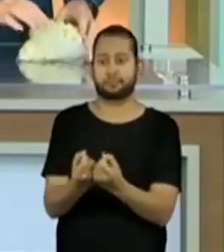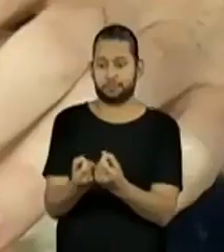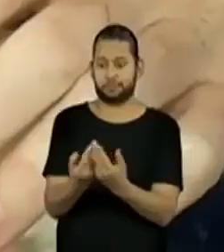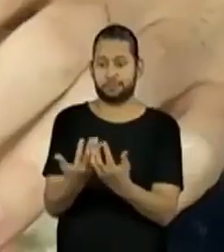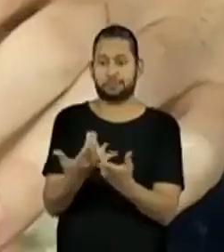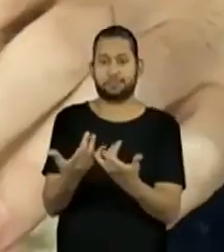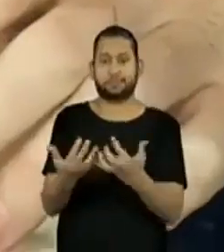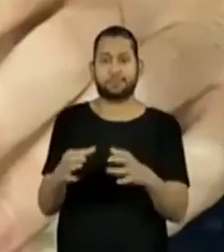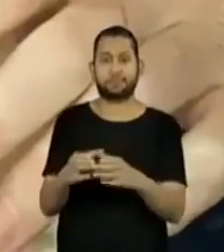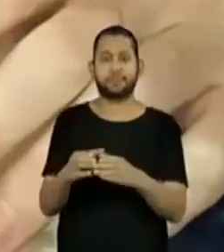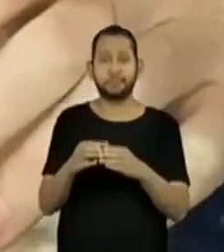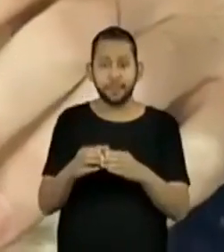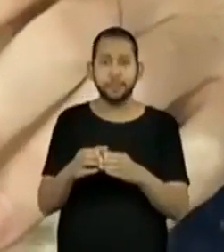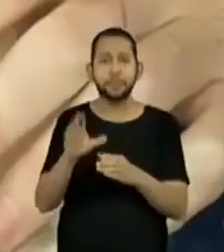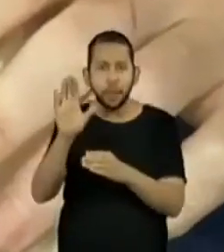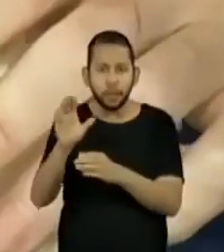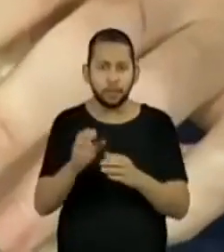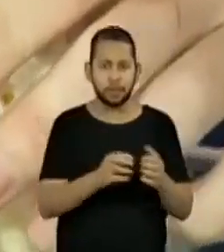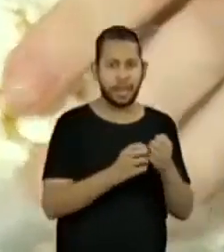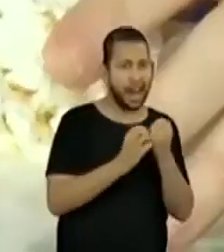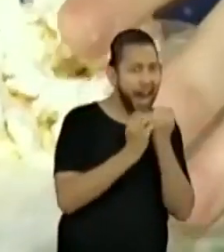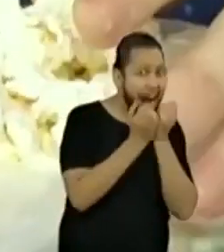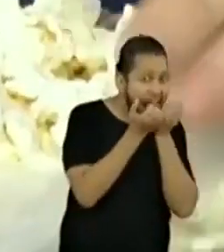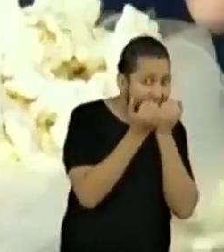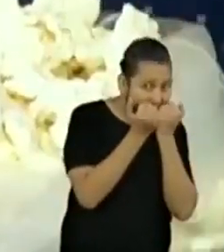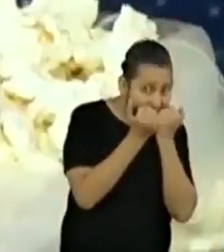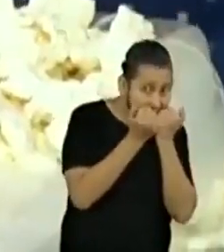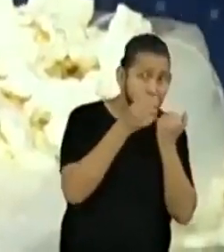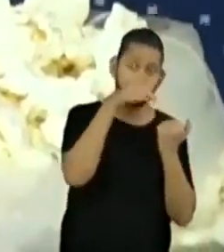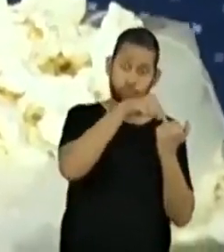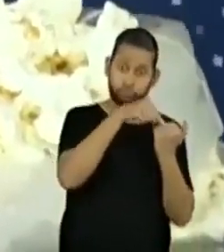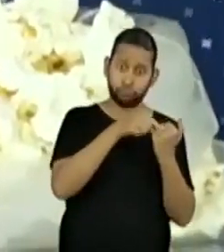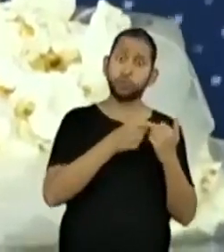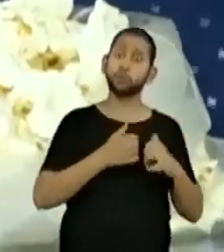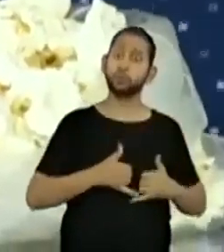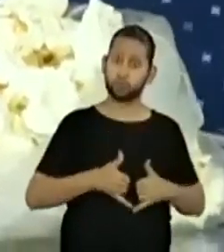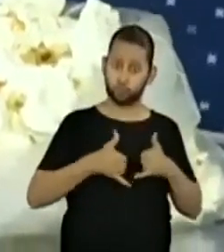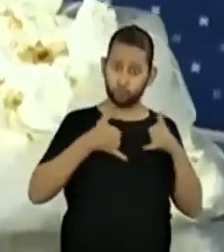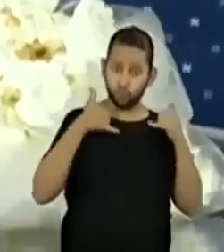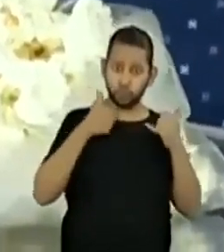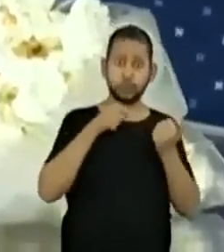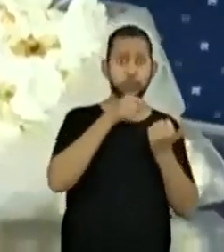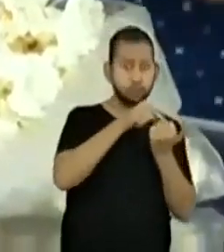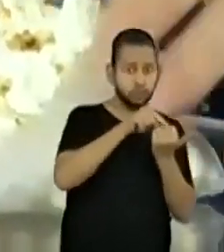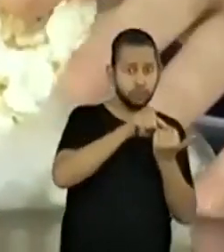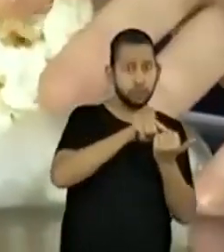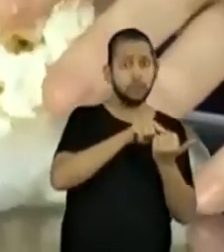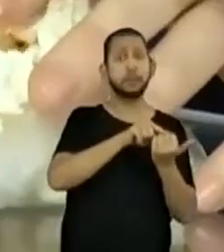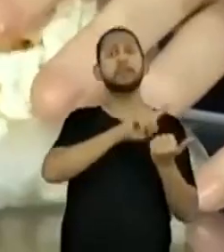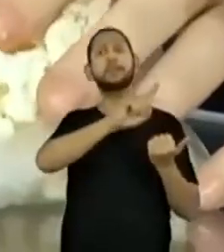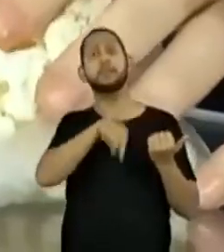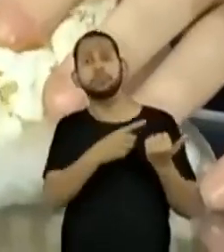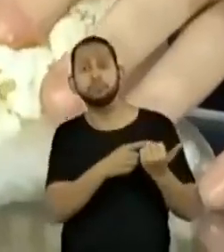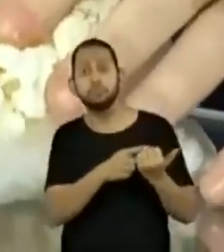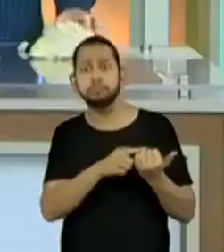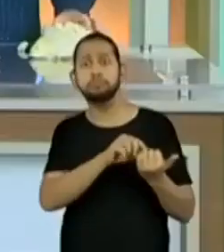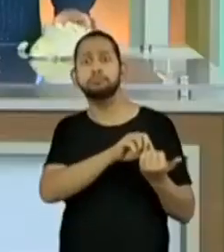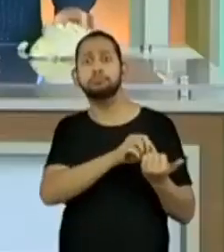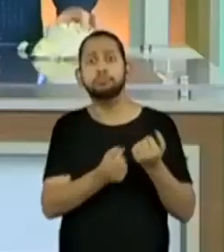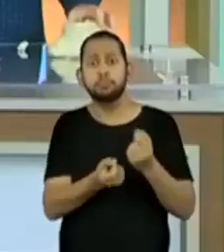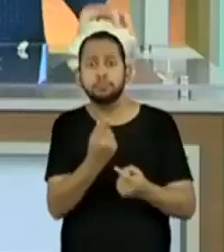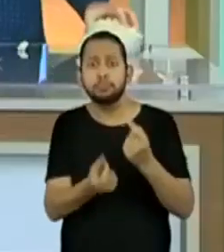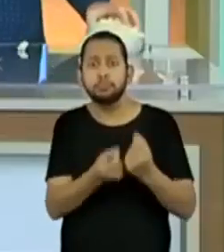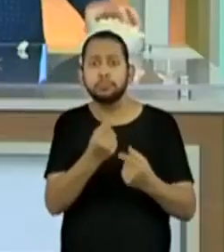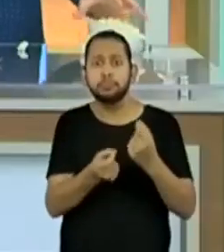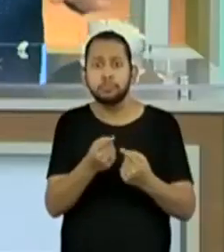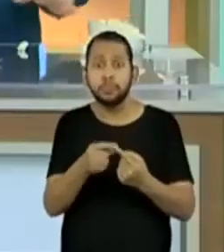pipoca e quando eu como a pipoca, eu estou adquirindo essa energia,